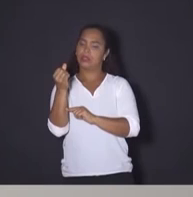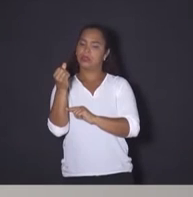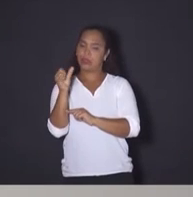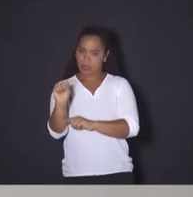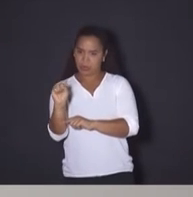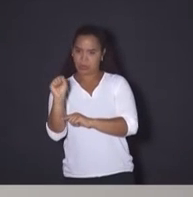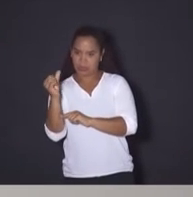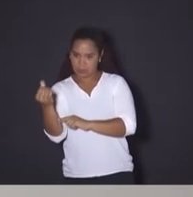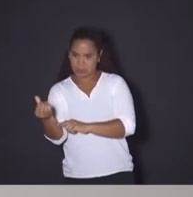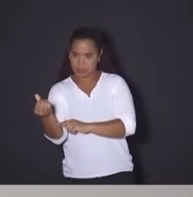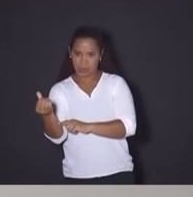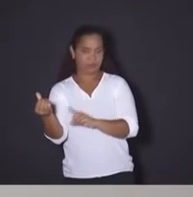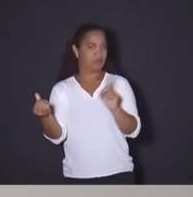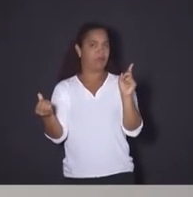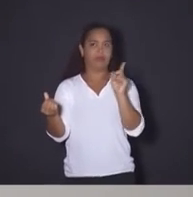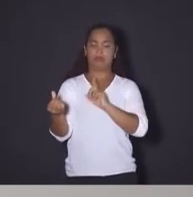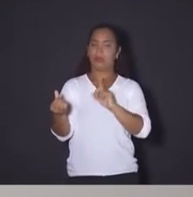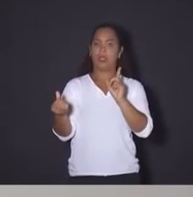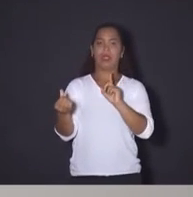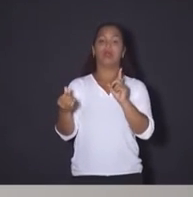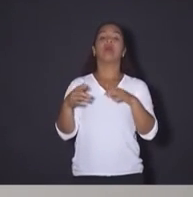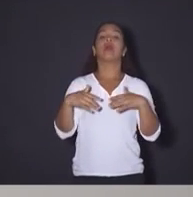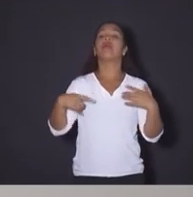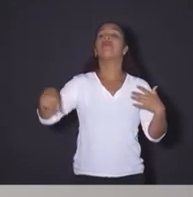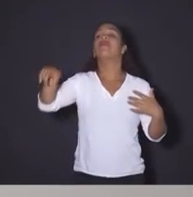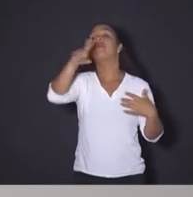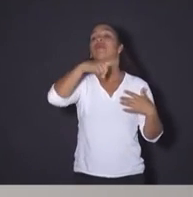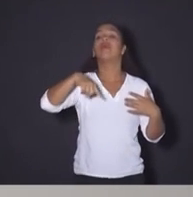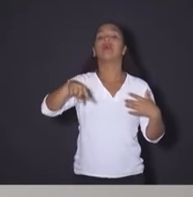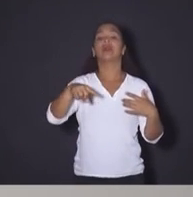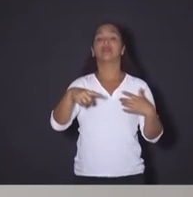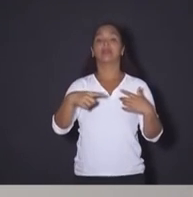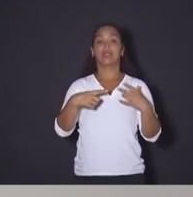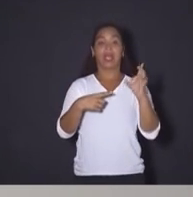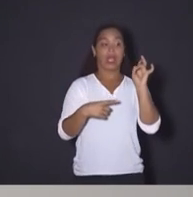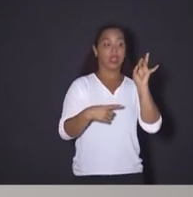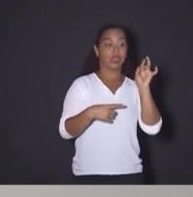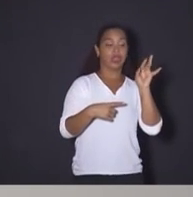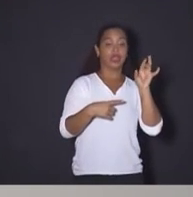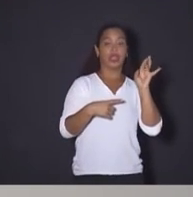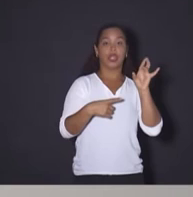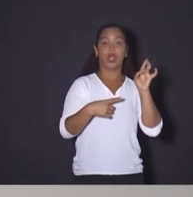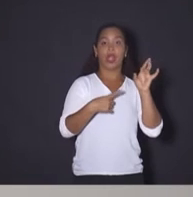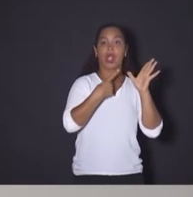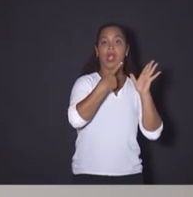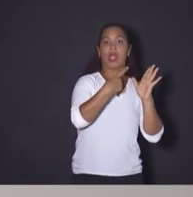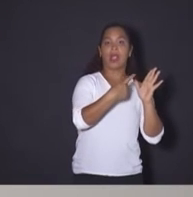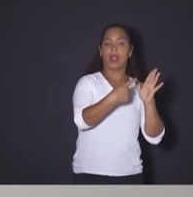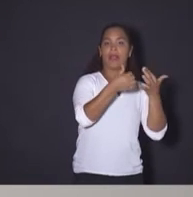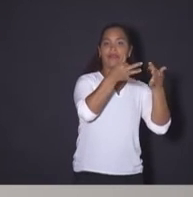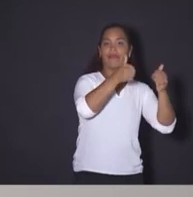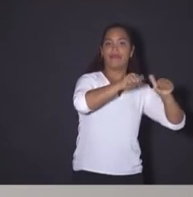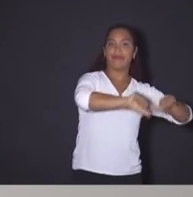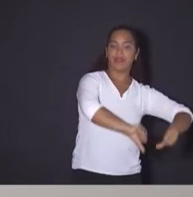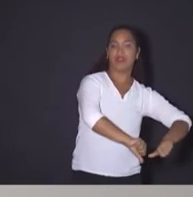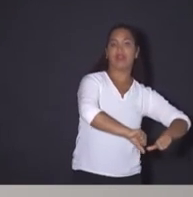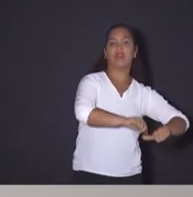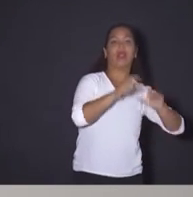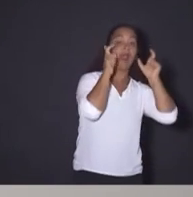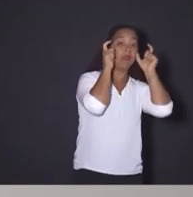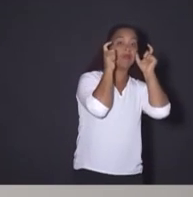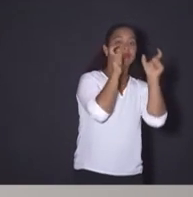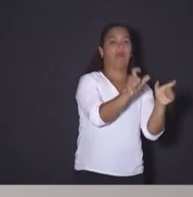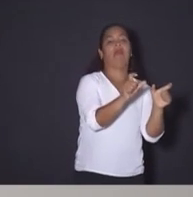que ele começou bem antes mas a quem interessa a guerra às drogas senão ao conglomerado da